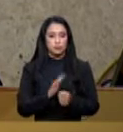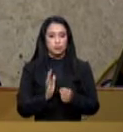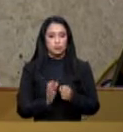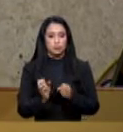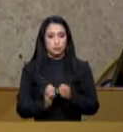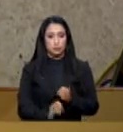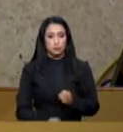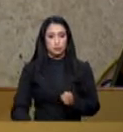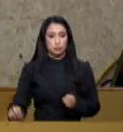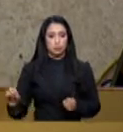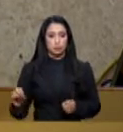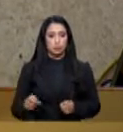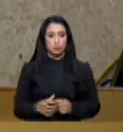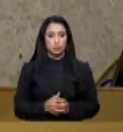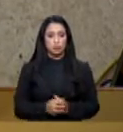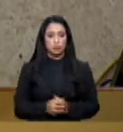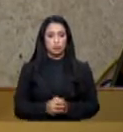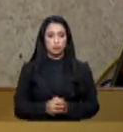básico.